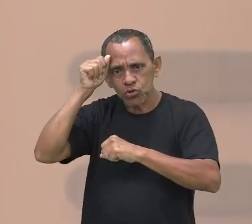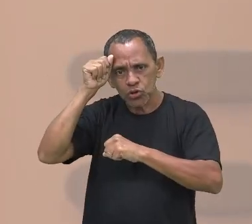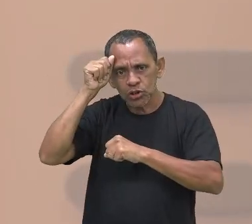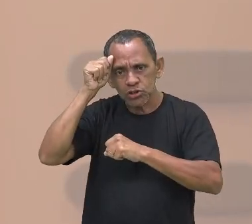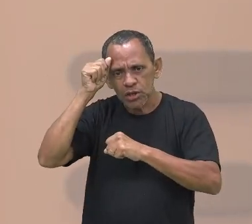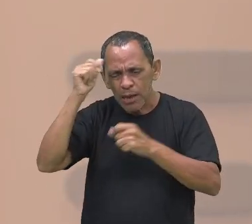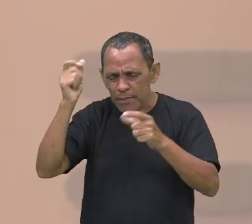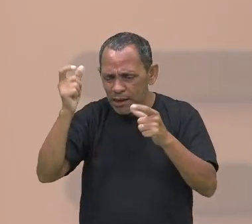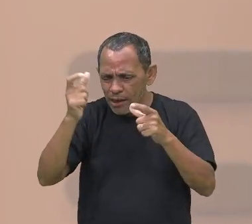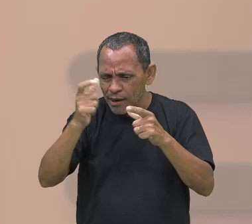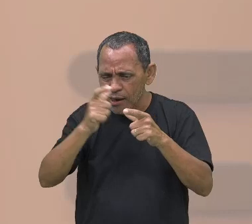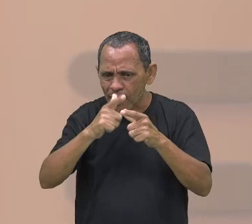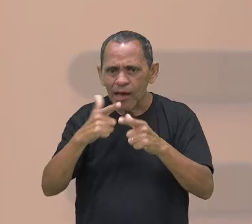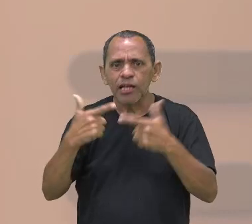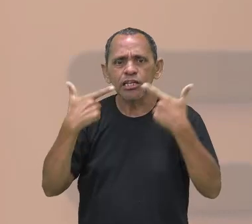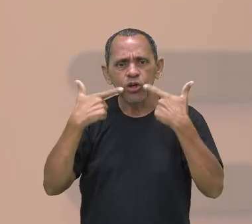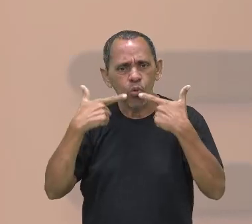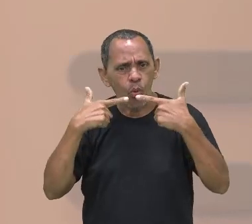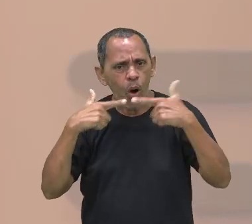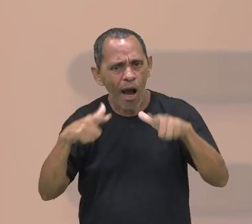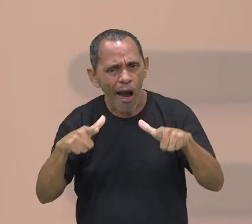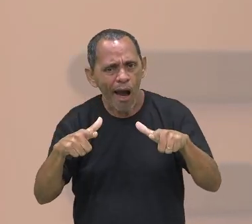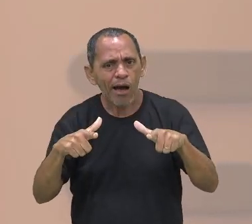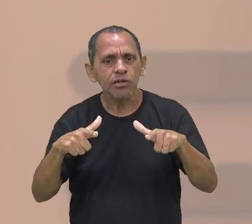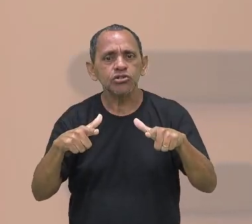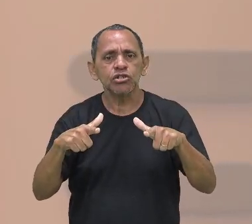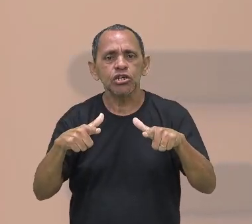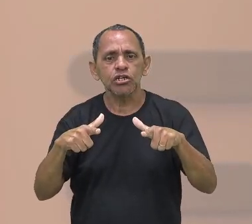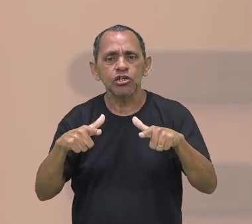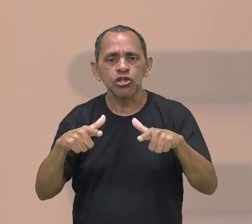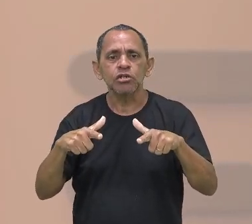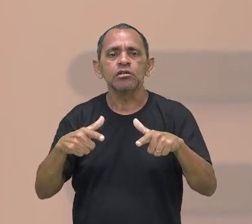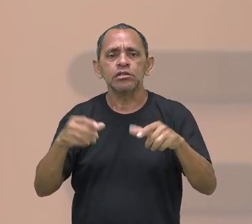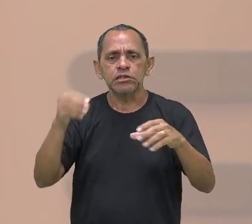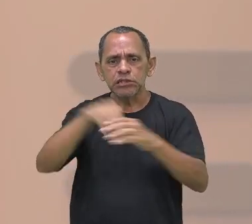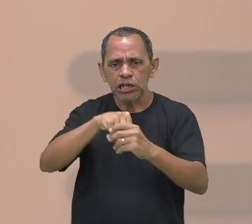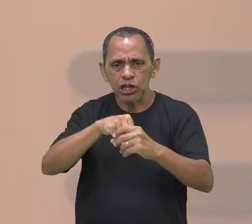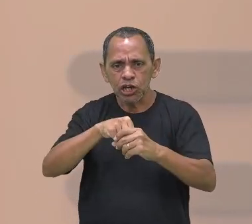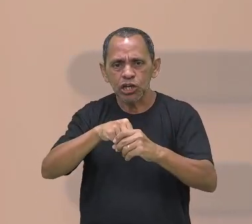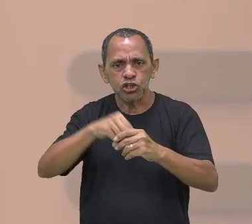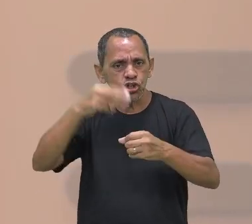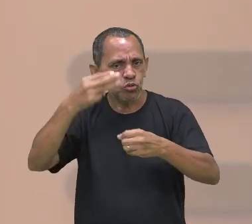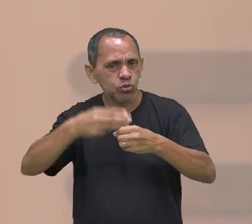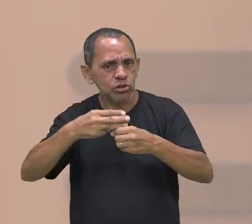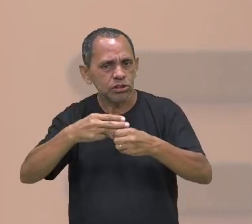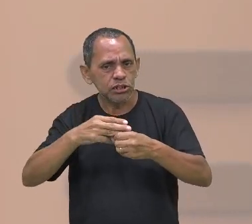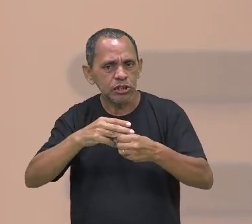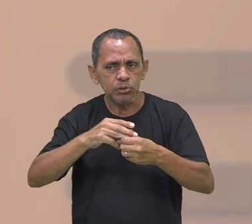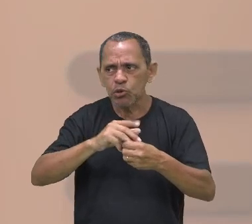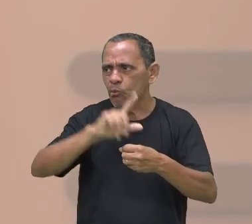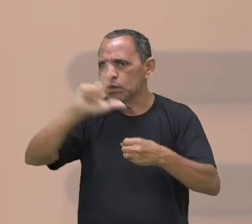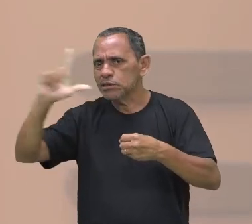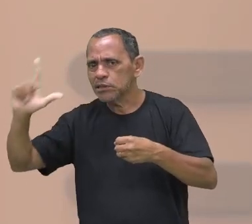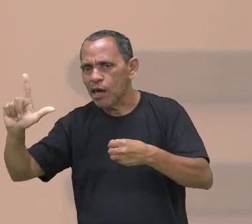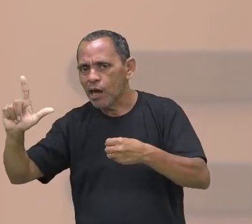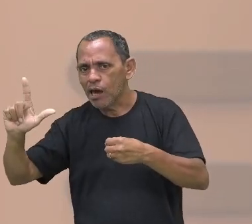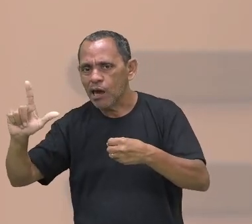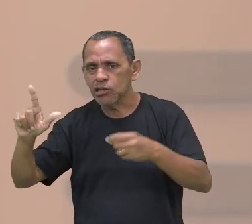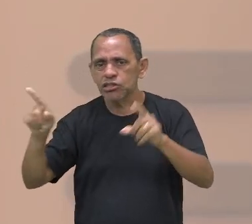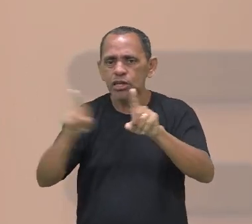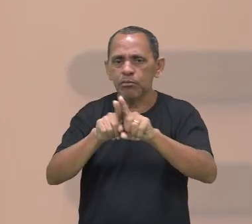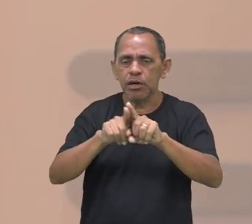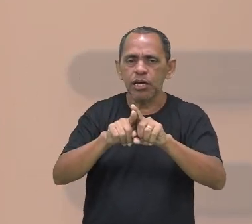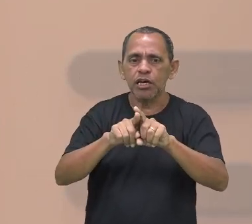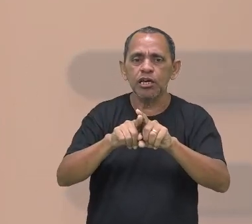Até a linguagem de quem, digamos, está num município mais a leste, de quem está em outro município